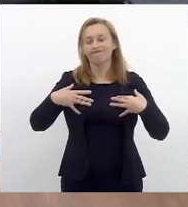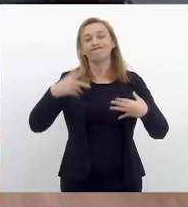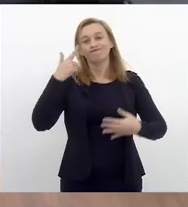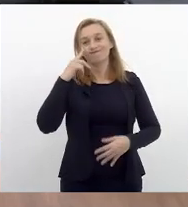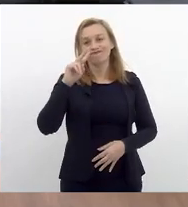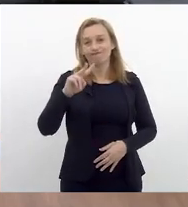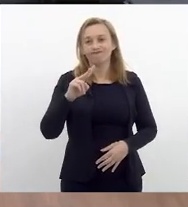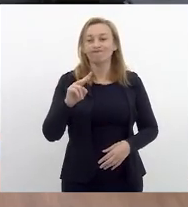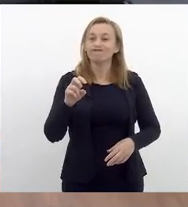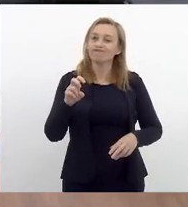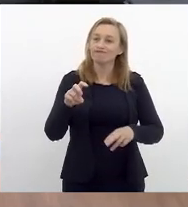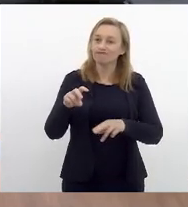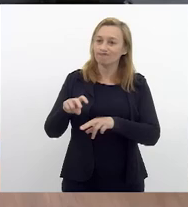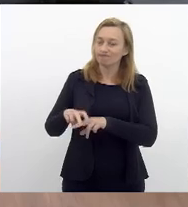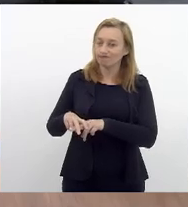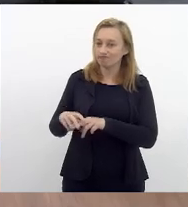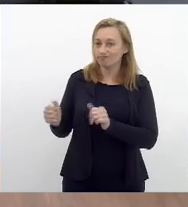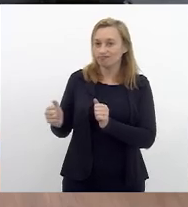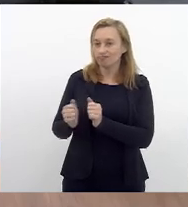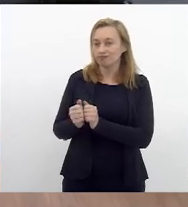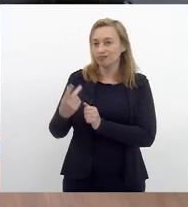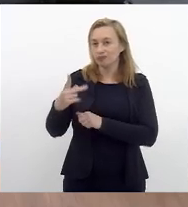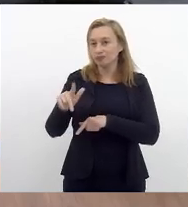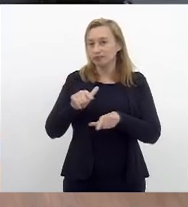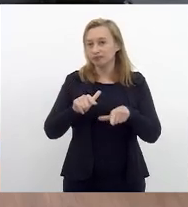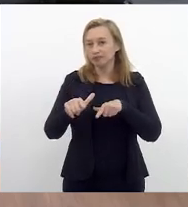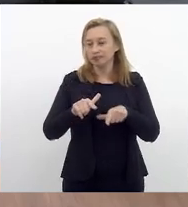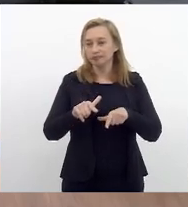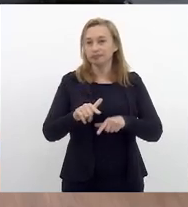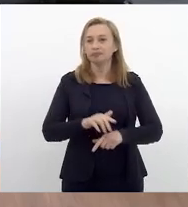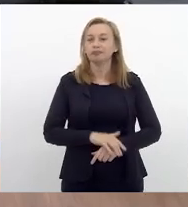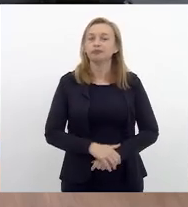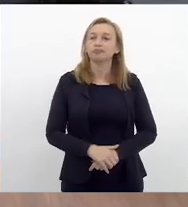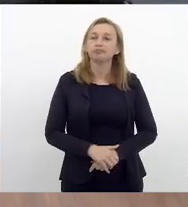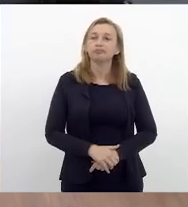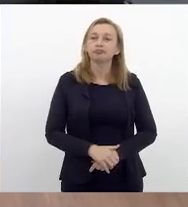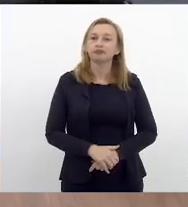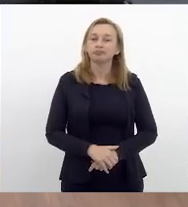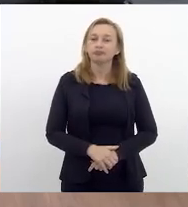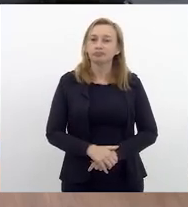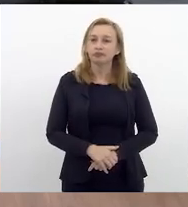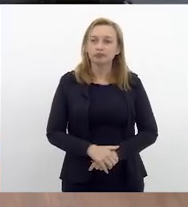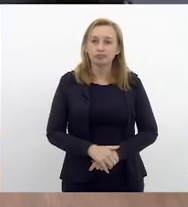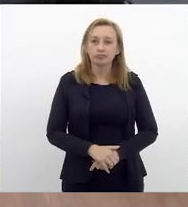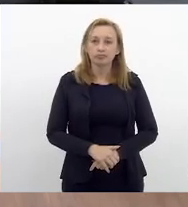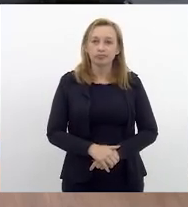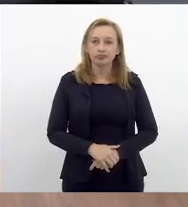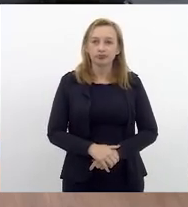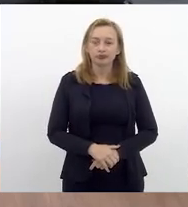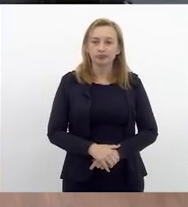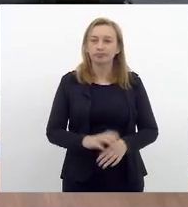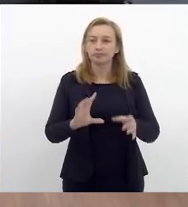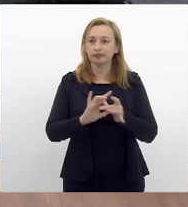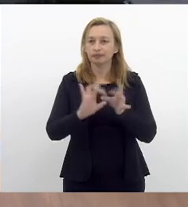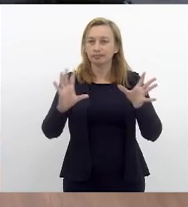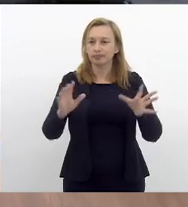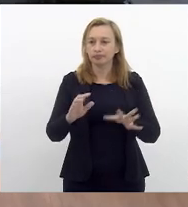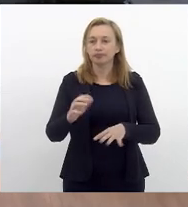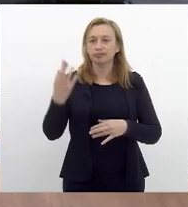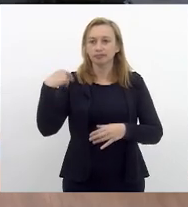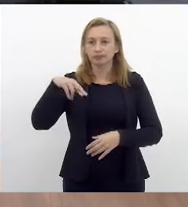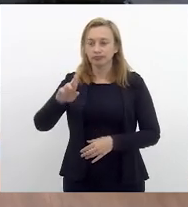aí exercendo seus poderes espirituais e feministas e pela liberdade